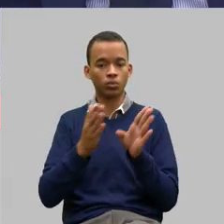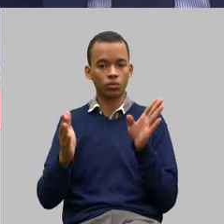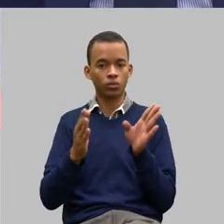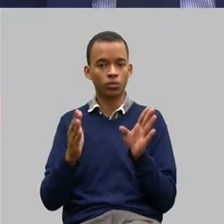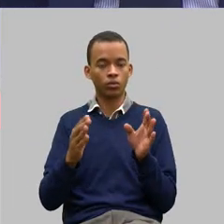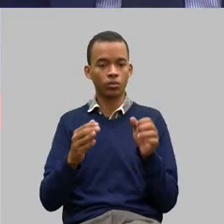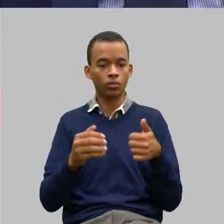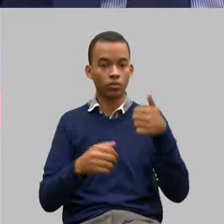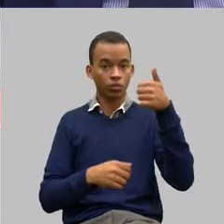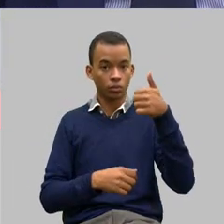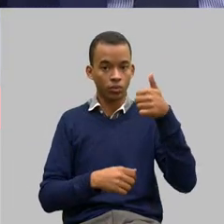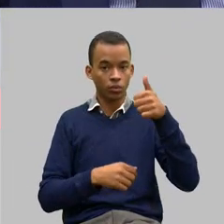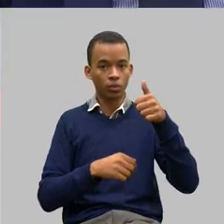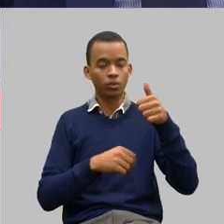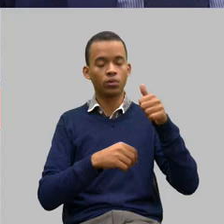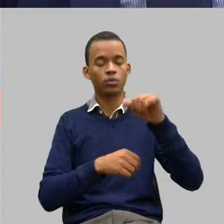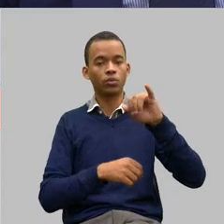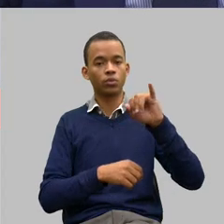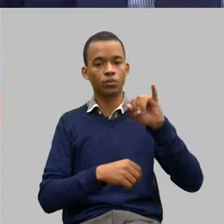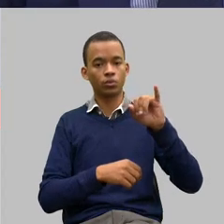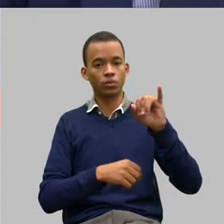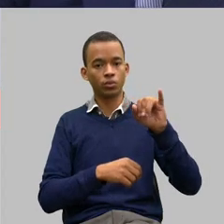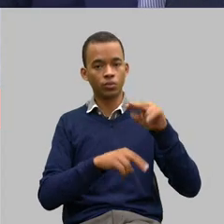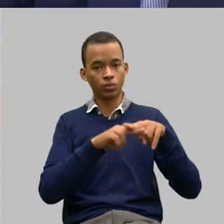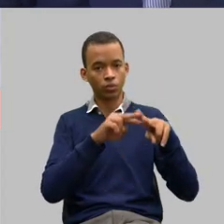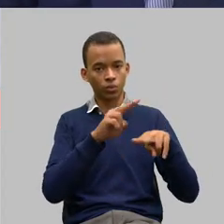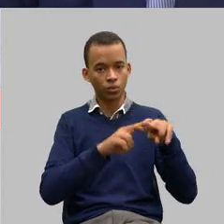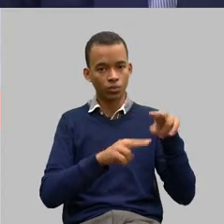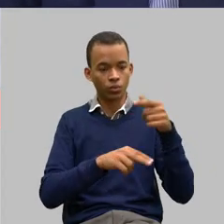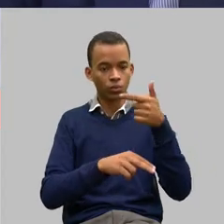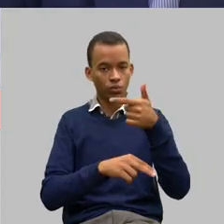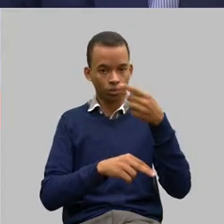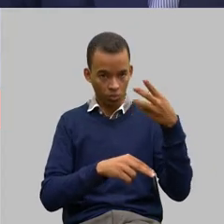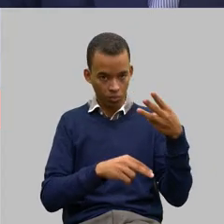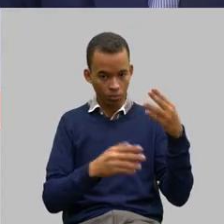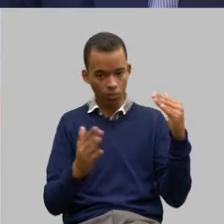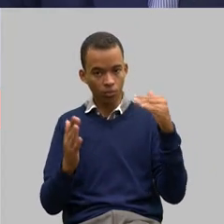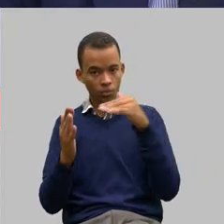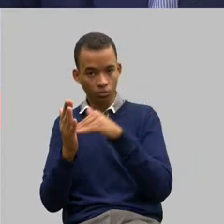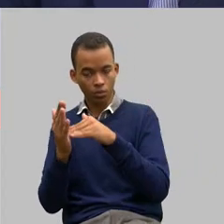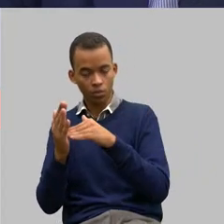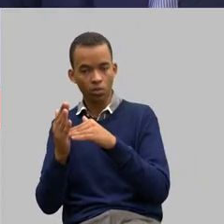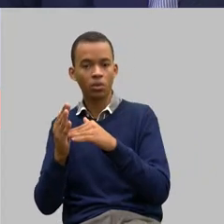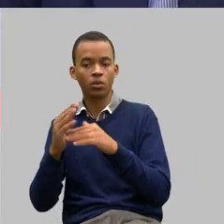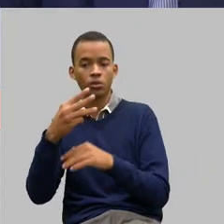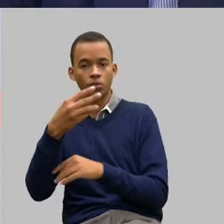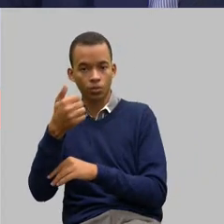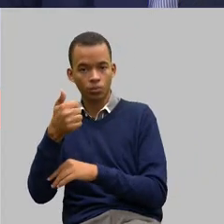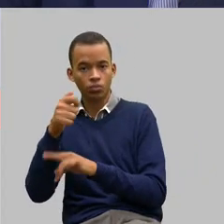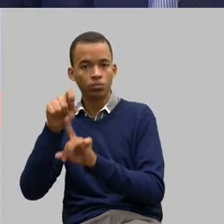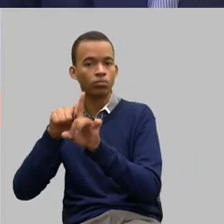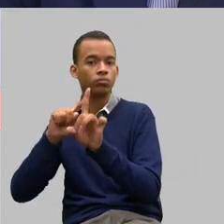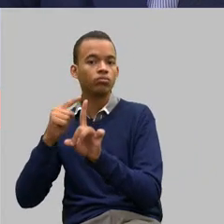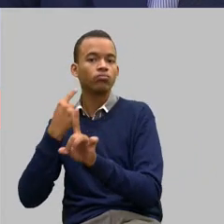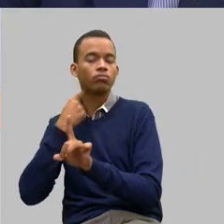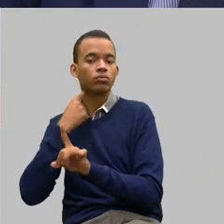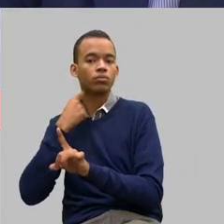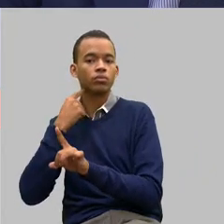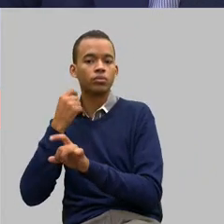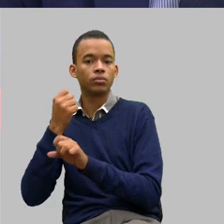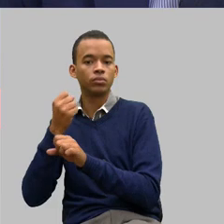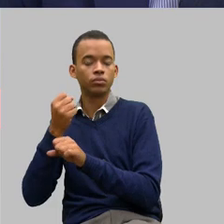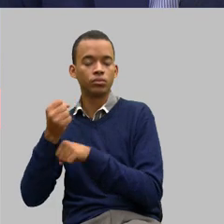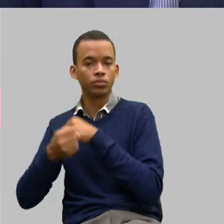31 de Maio de 24 a presidência registra e agradece a presença do Excelentíssimo Senhor Pedro